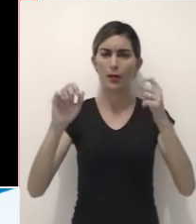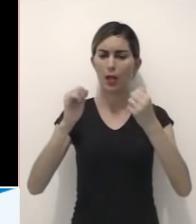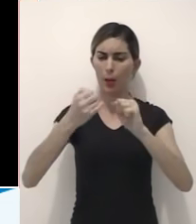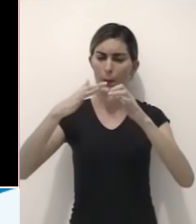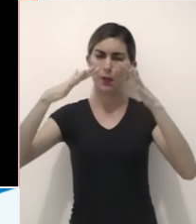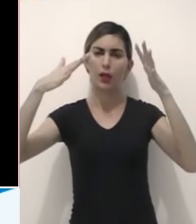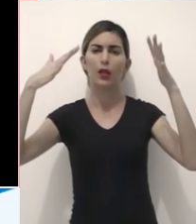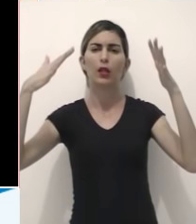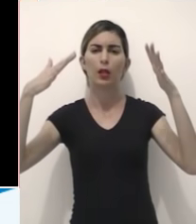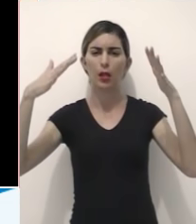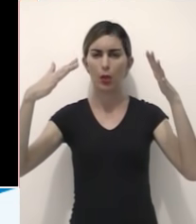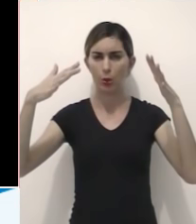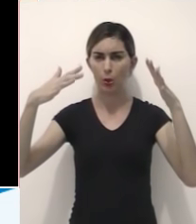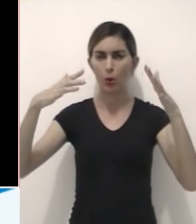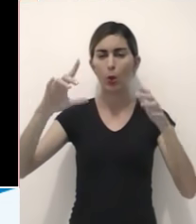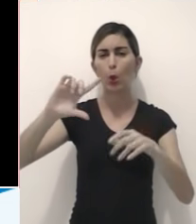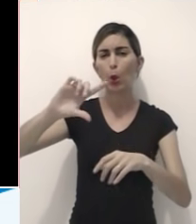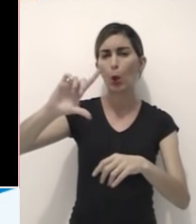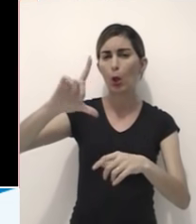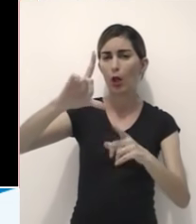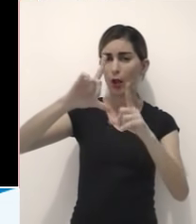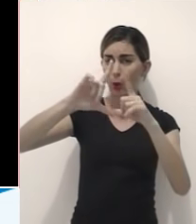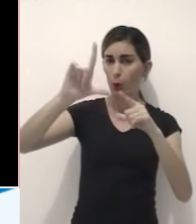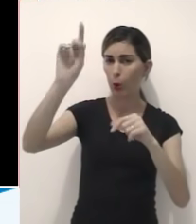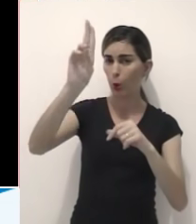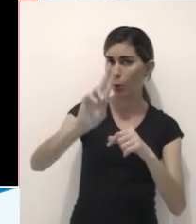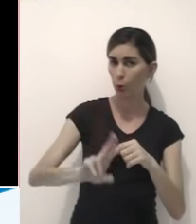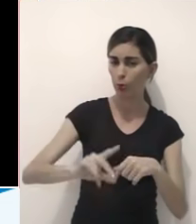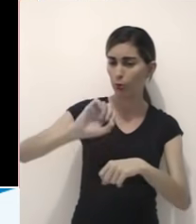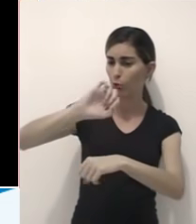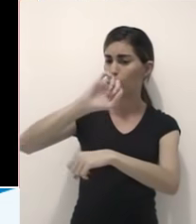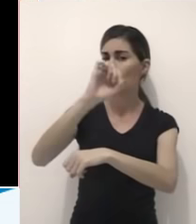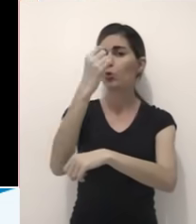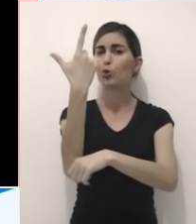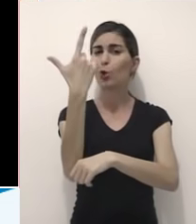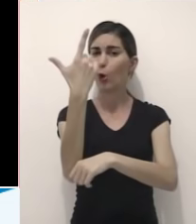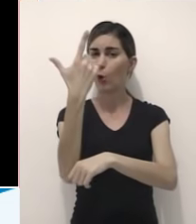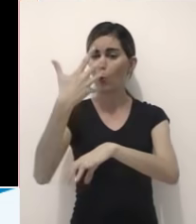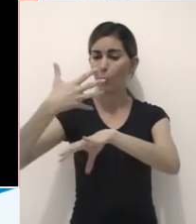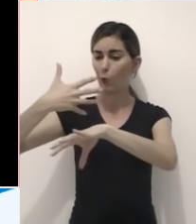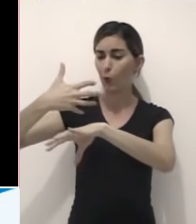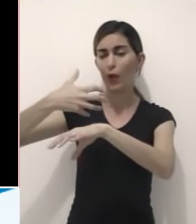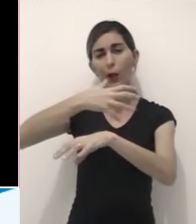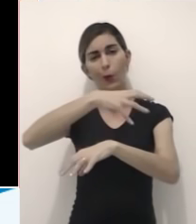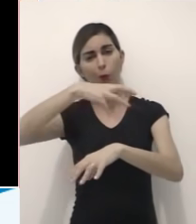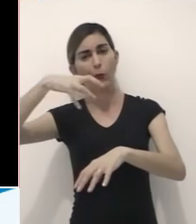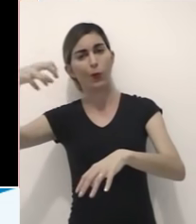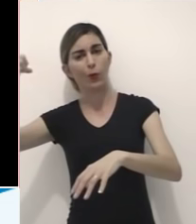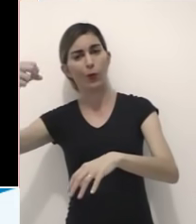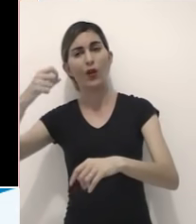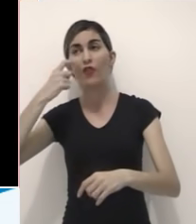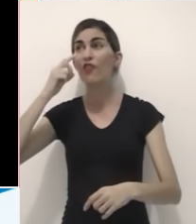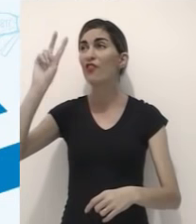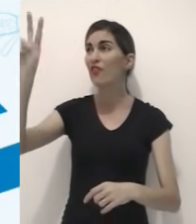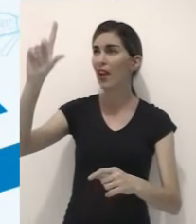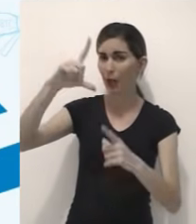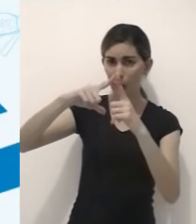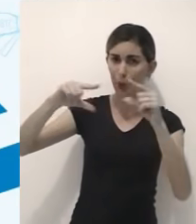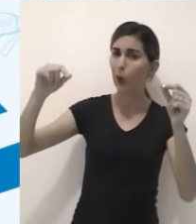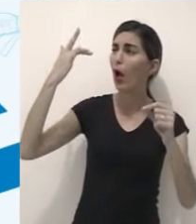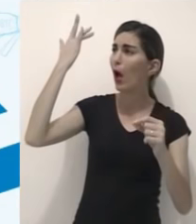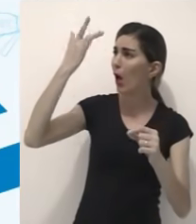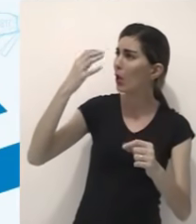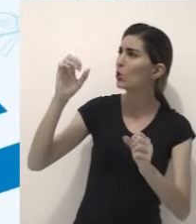mas ela brilha pela luz do Sol refletida na sua superfície. Interessante isso, né? A gente vê a Lua